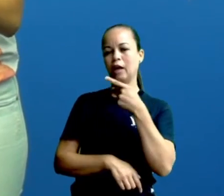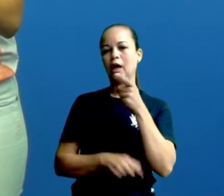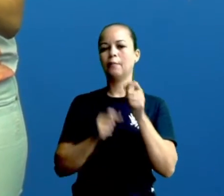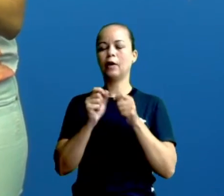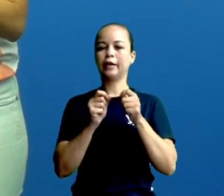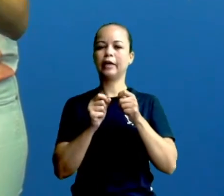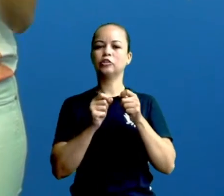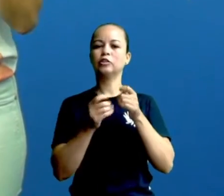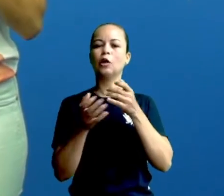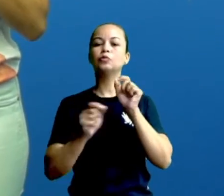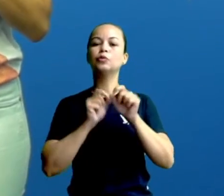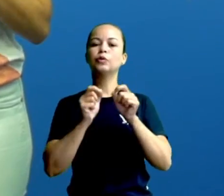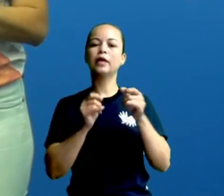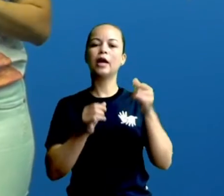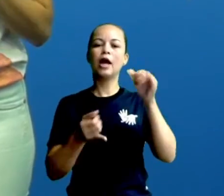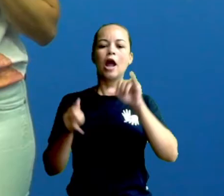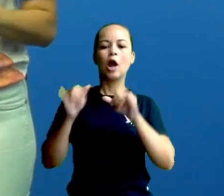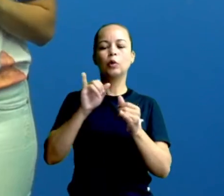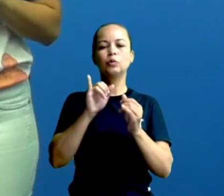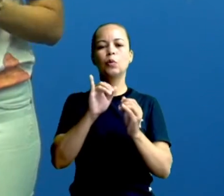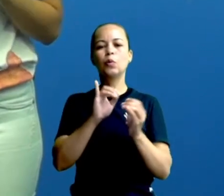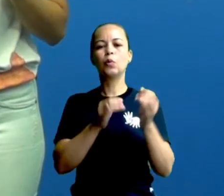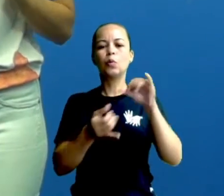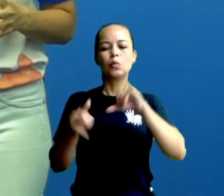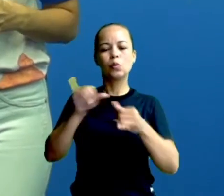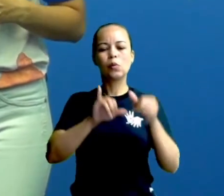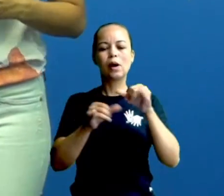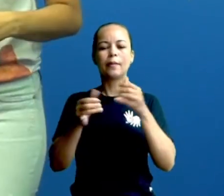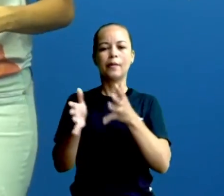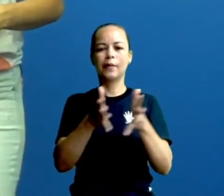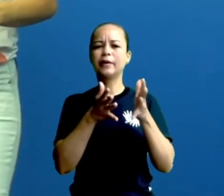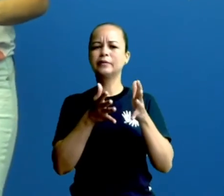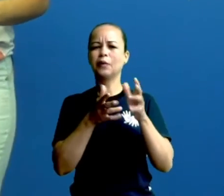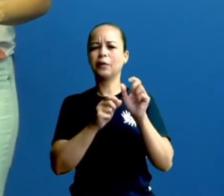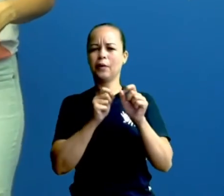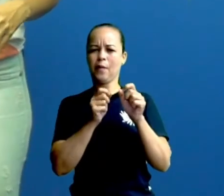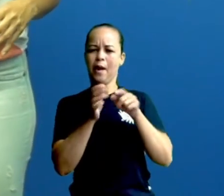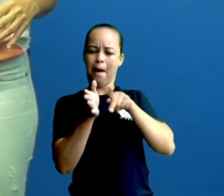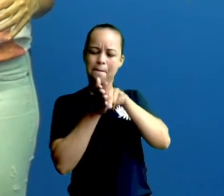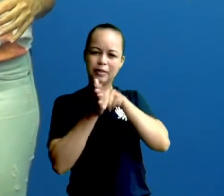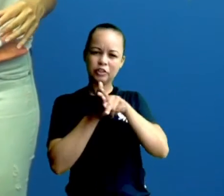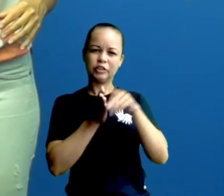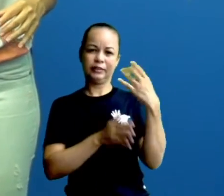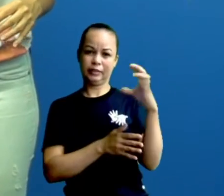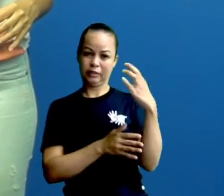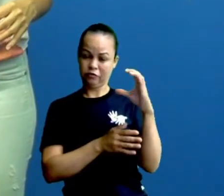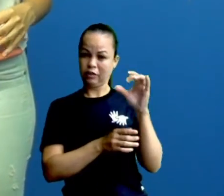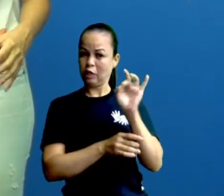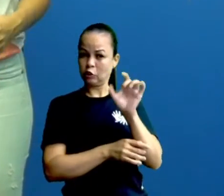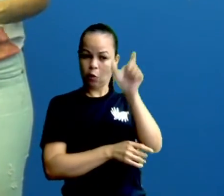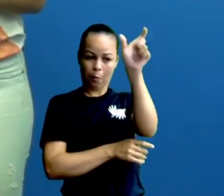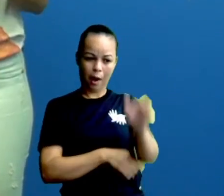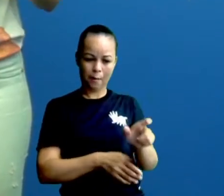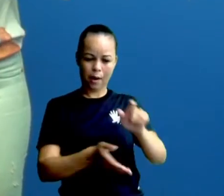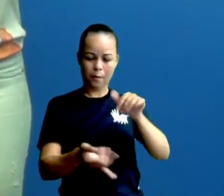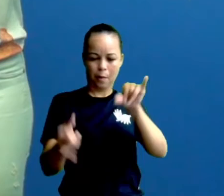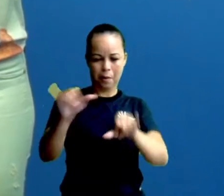do laboratório, a pesquisa científica não é feita apenas pelos cientistas no